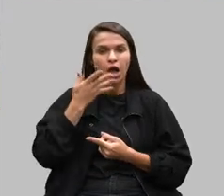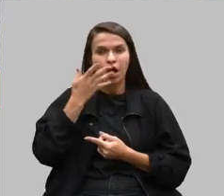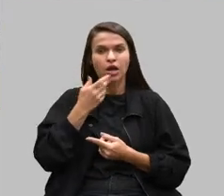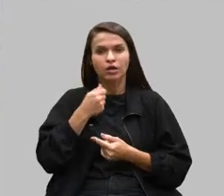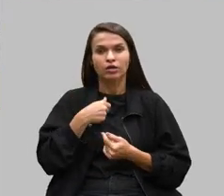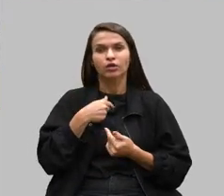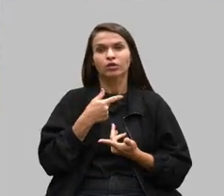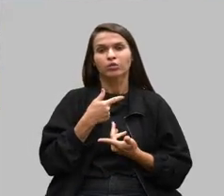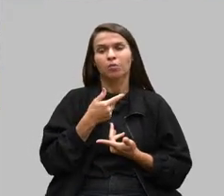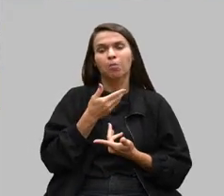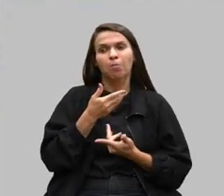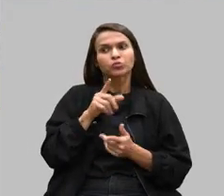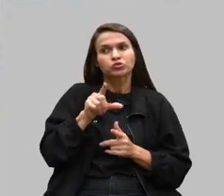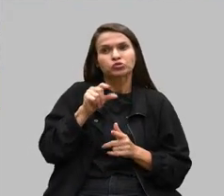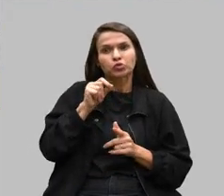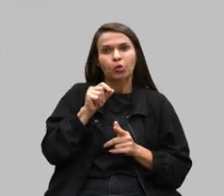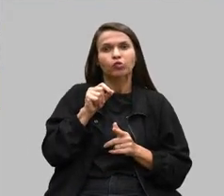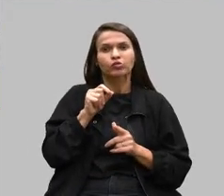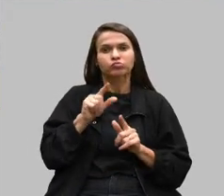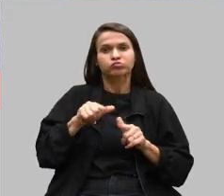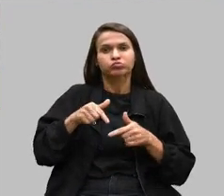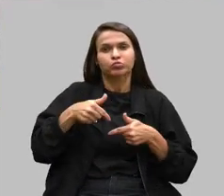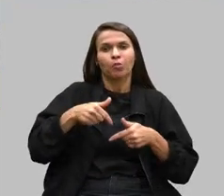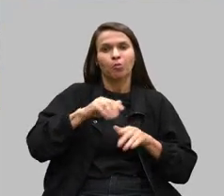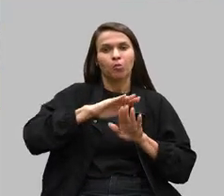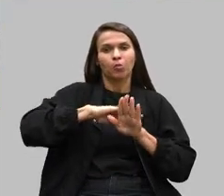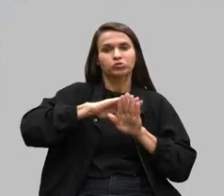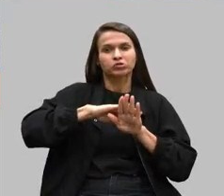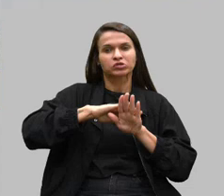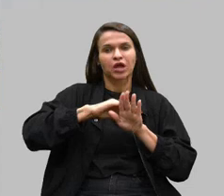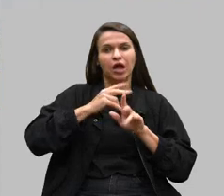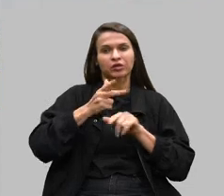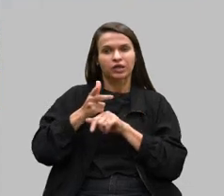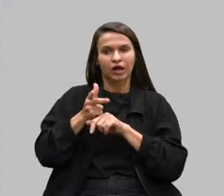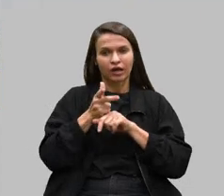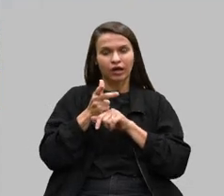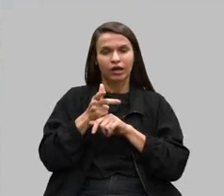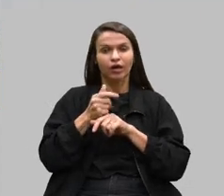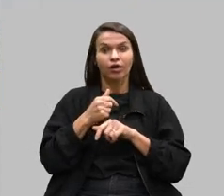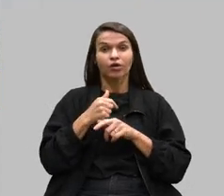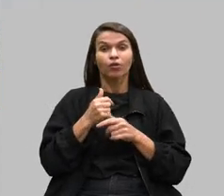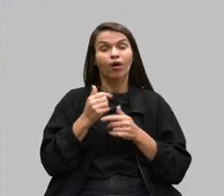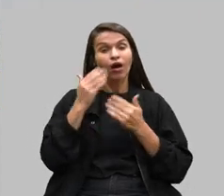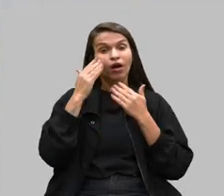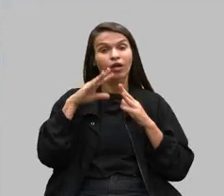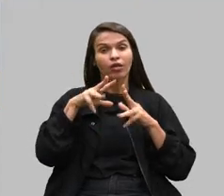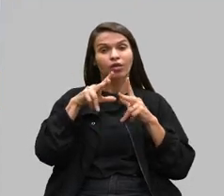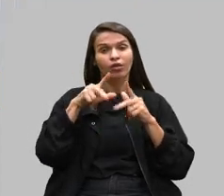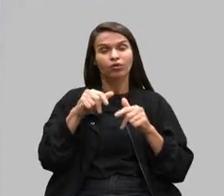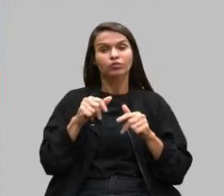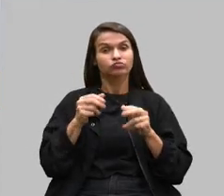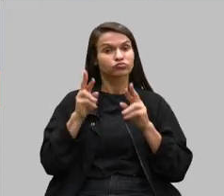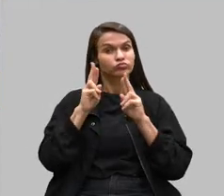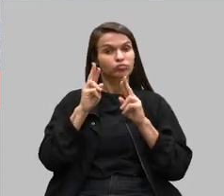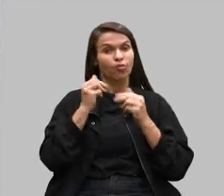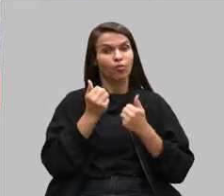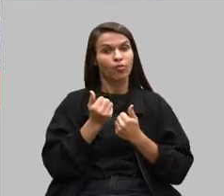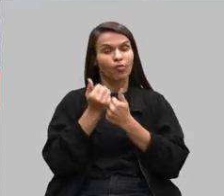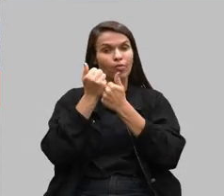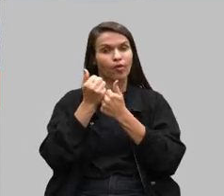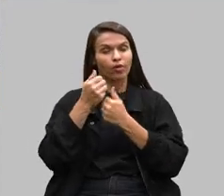das câmaras mas agradeço a todos e contamos com a colaboração Dessa Casa dos